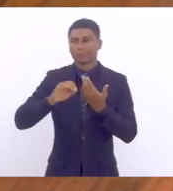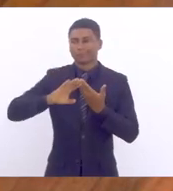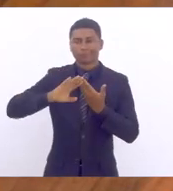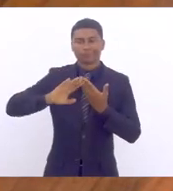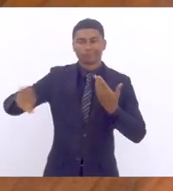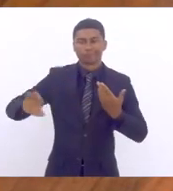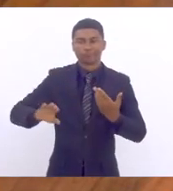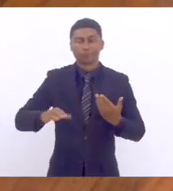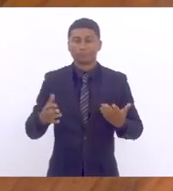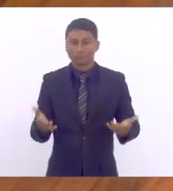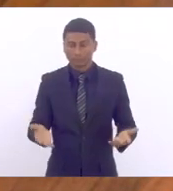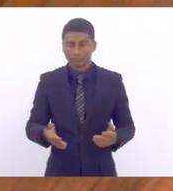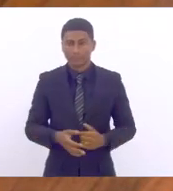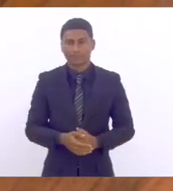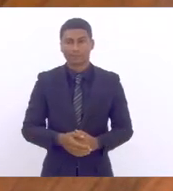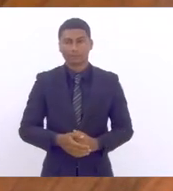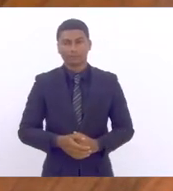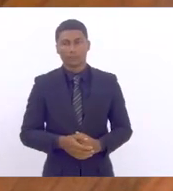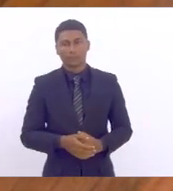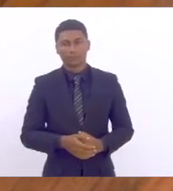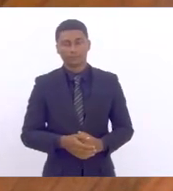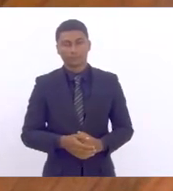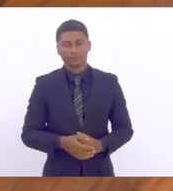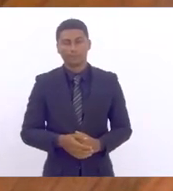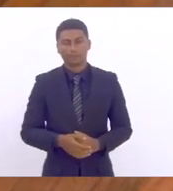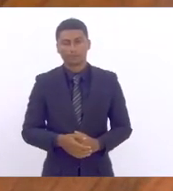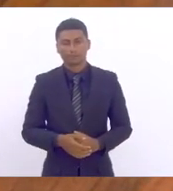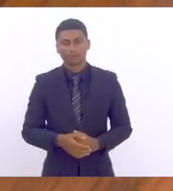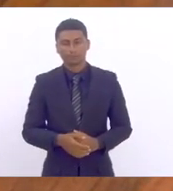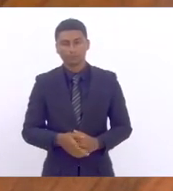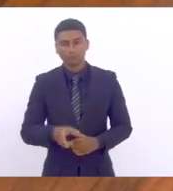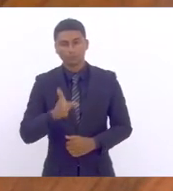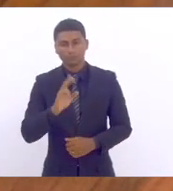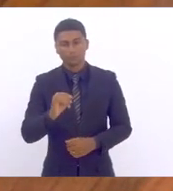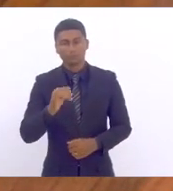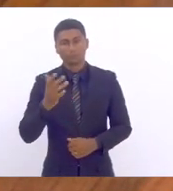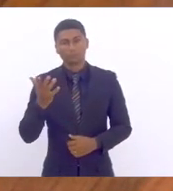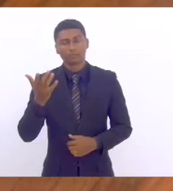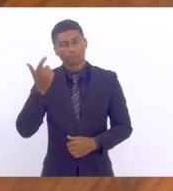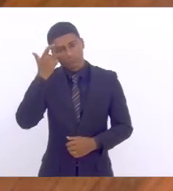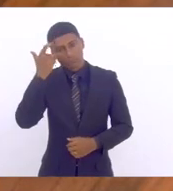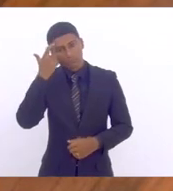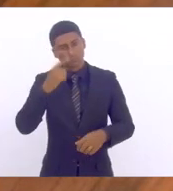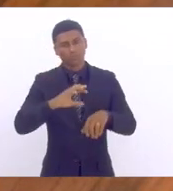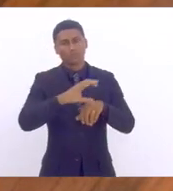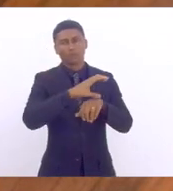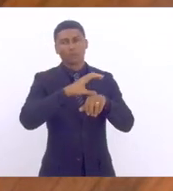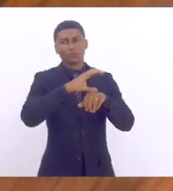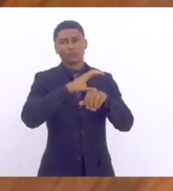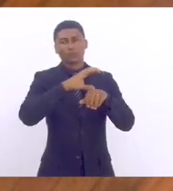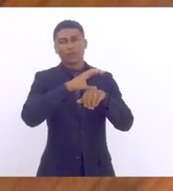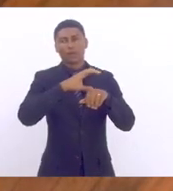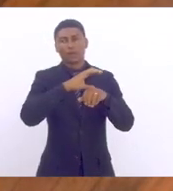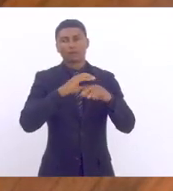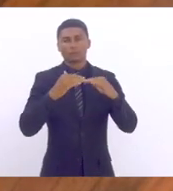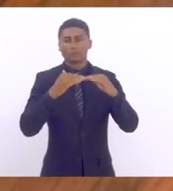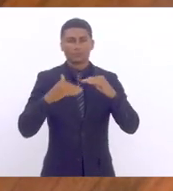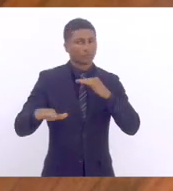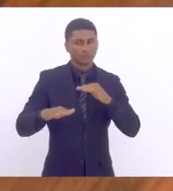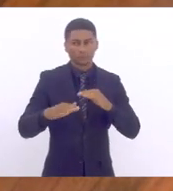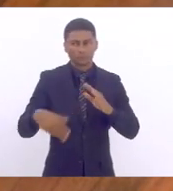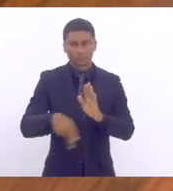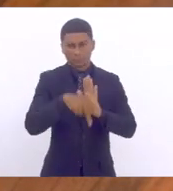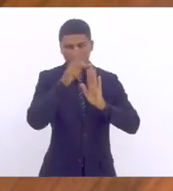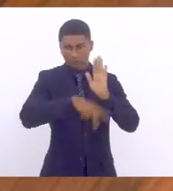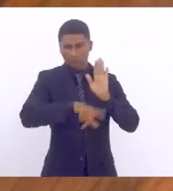Então, se a questão é qual é a inconstitucionalidade do projeto, eu